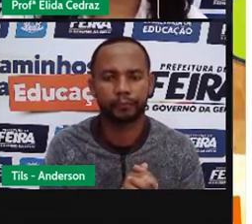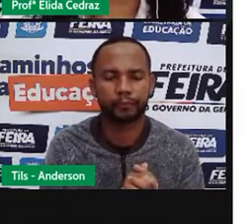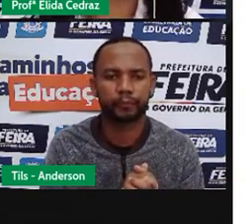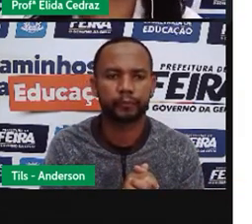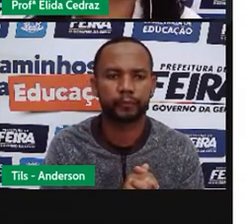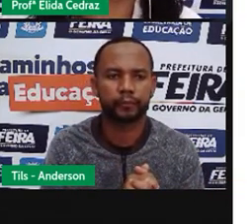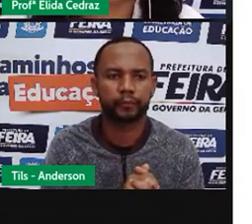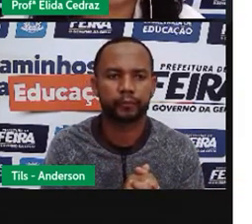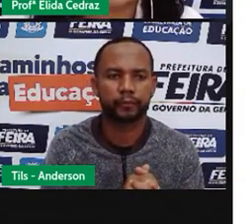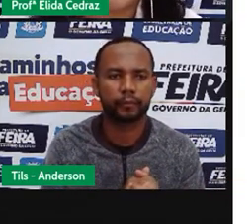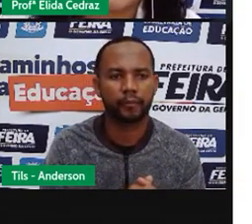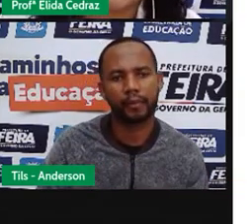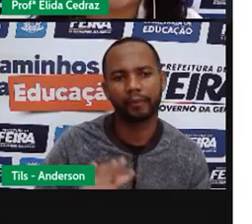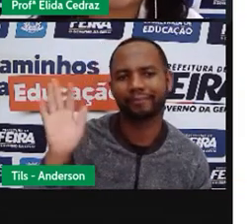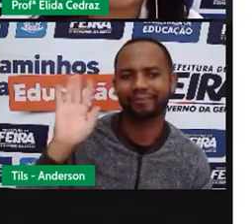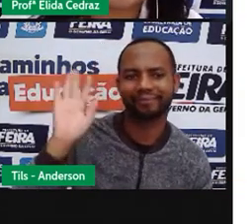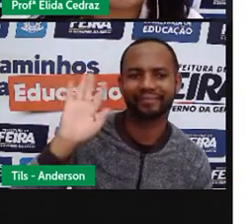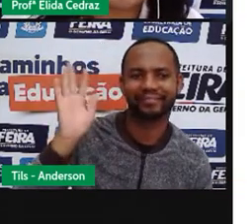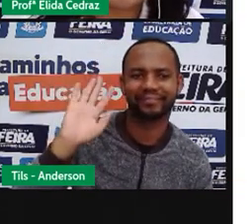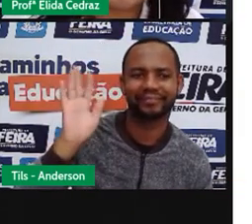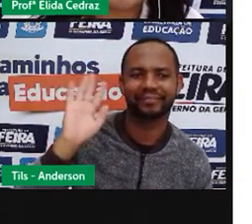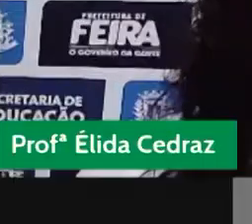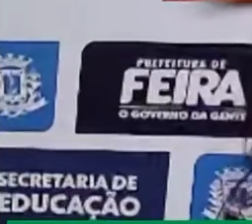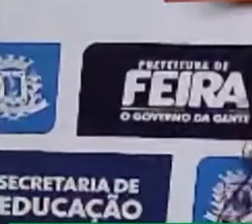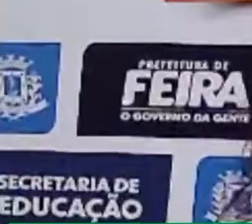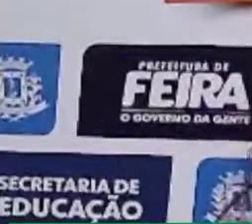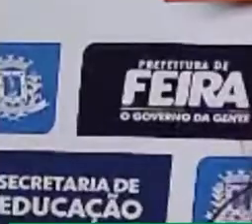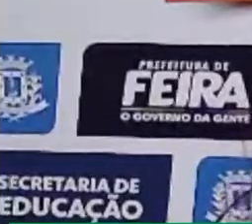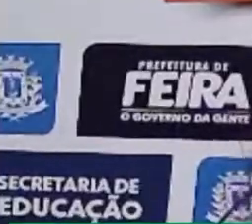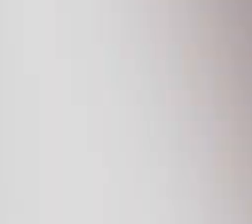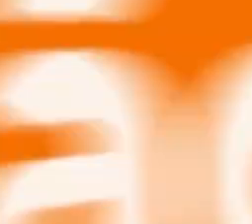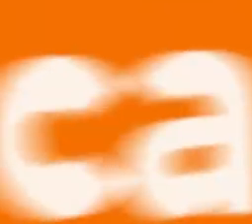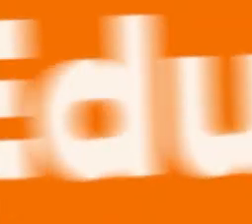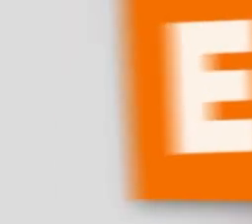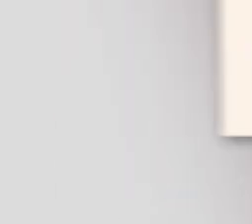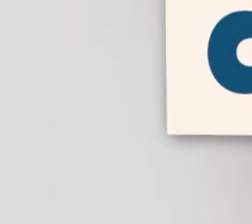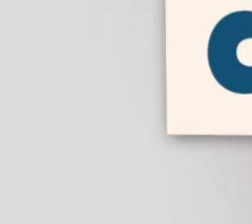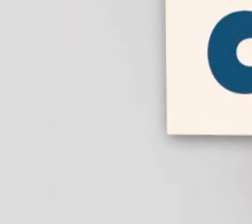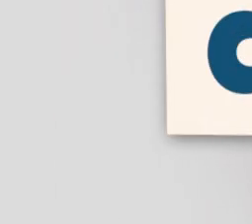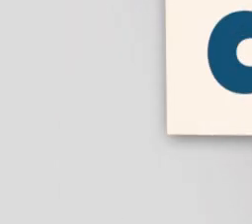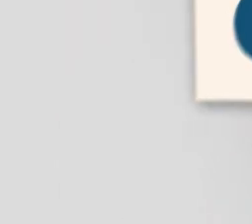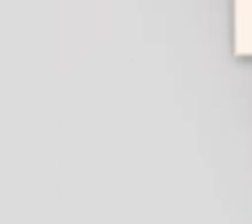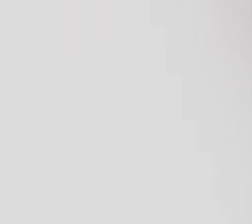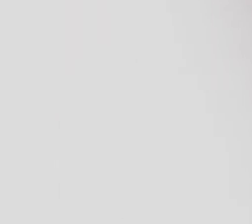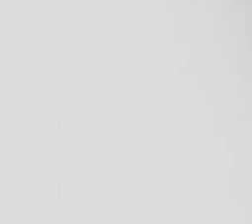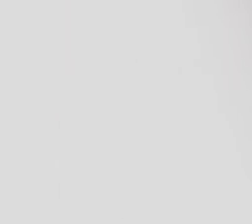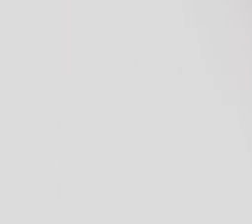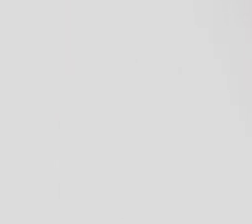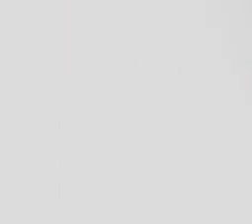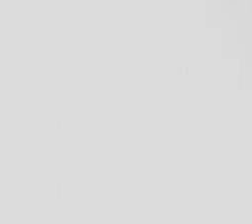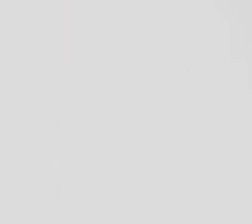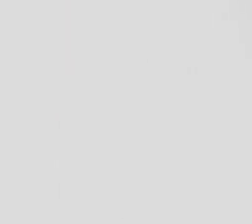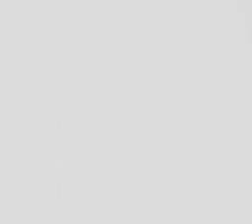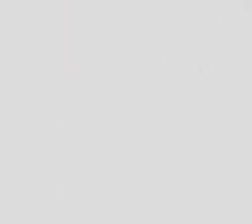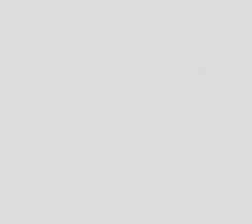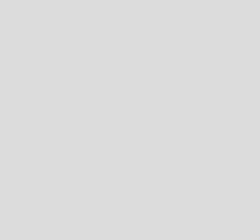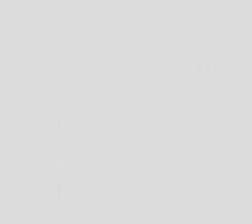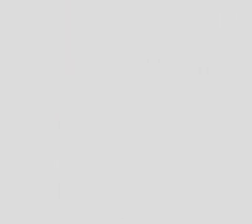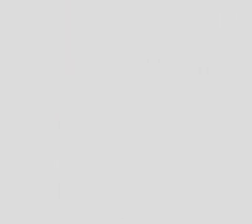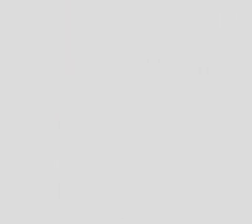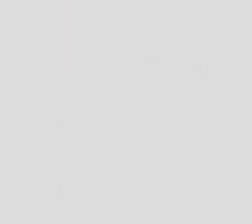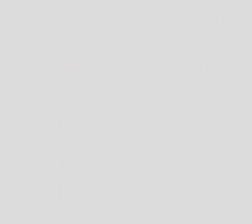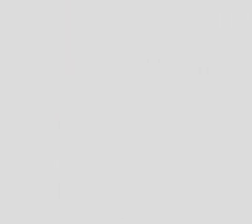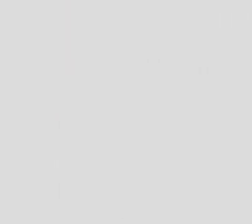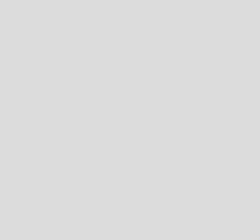e eu te aguardo na próxima aula. Obrigado. Obrigado. Obrigado.